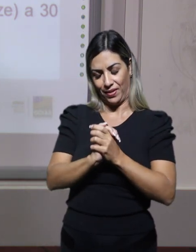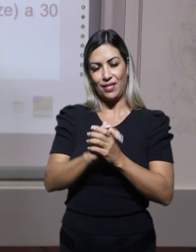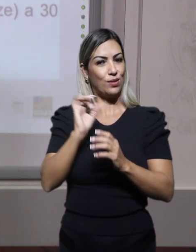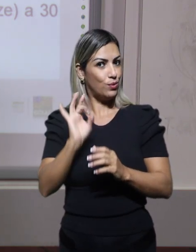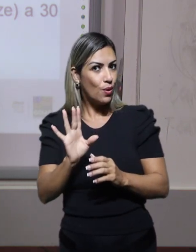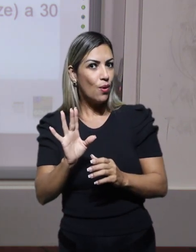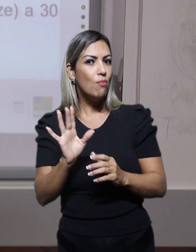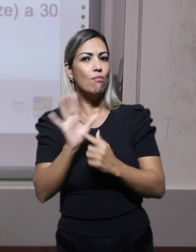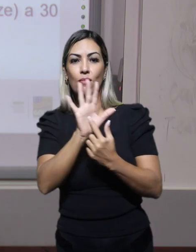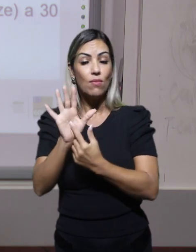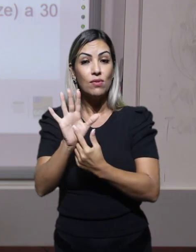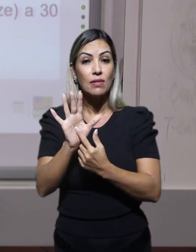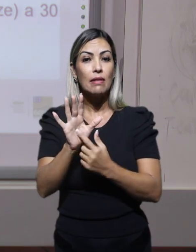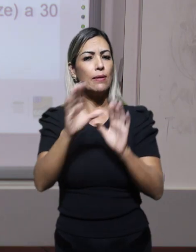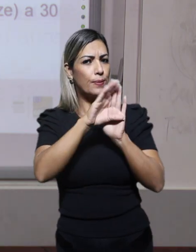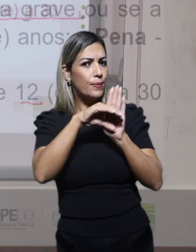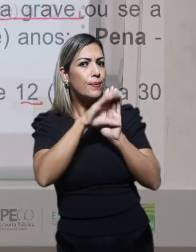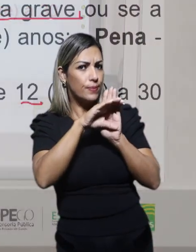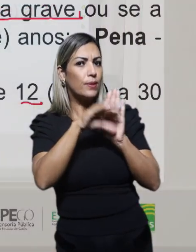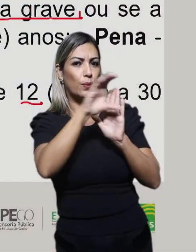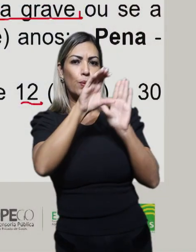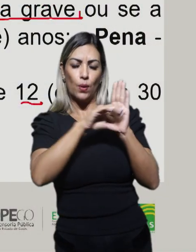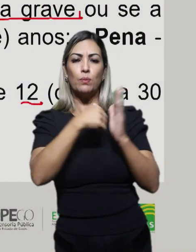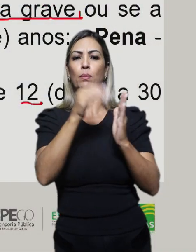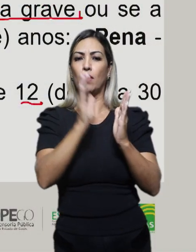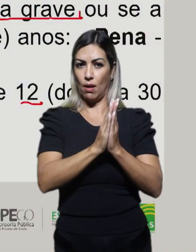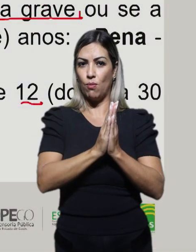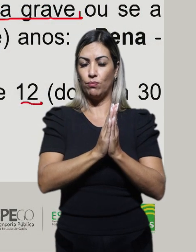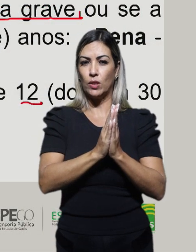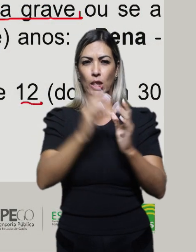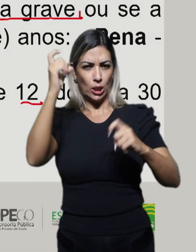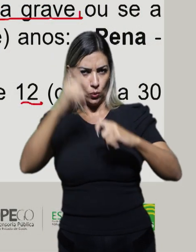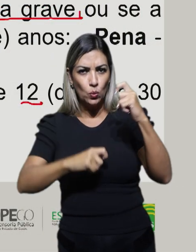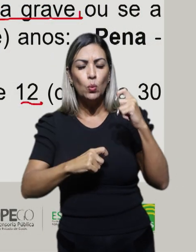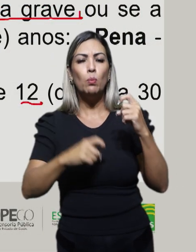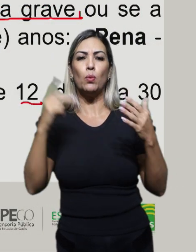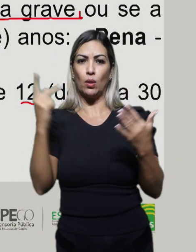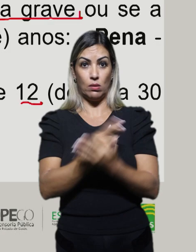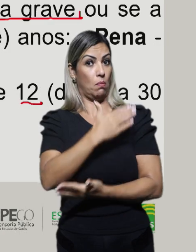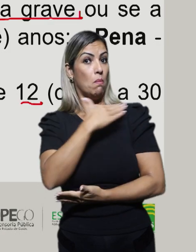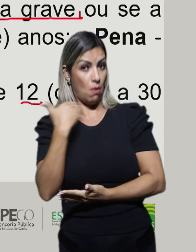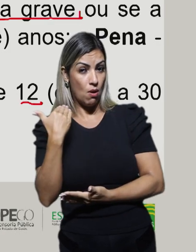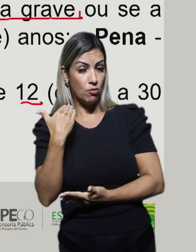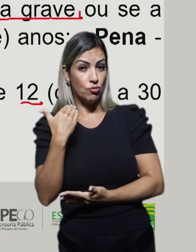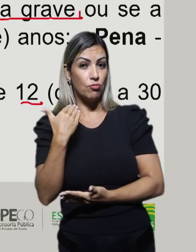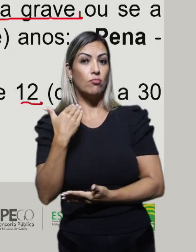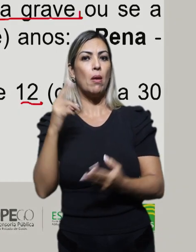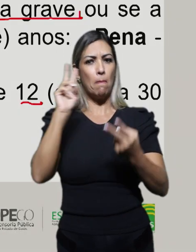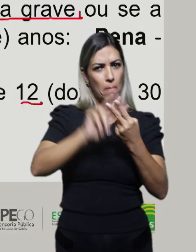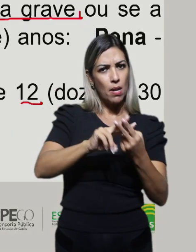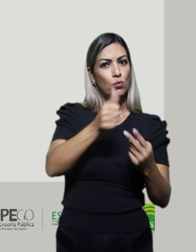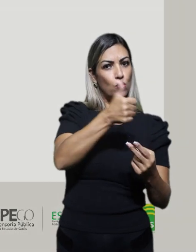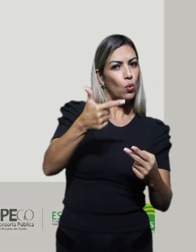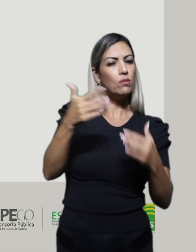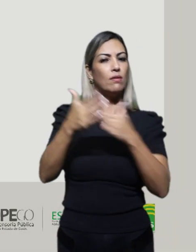ficar com esse conceito aqui do Código Penal. Se foi um estupro que decorreu à morte, reclusão de 12 a